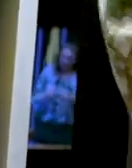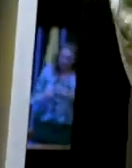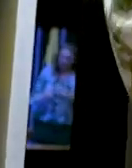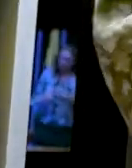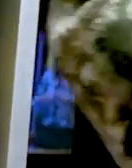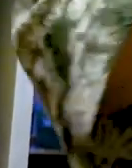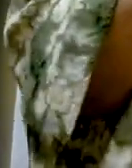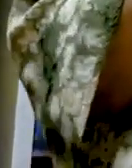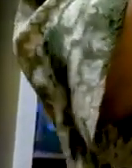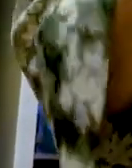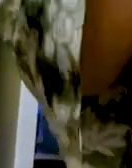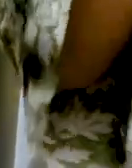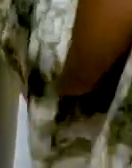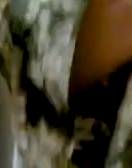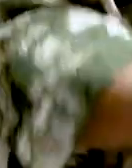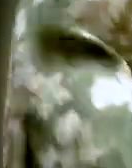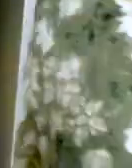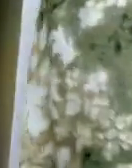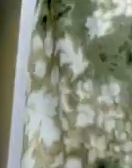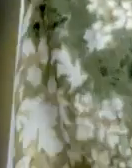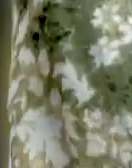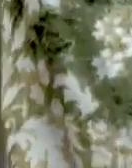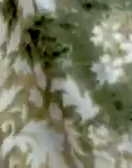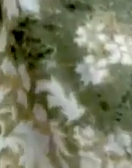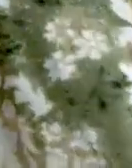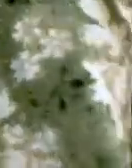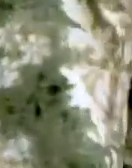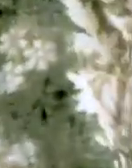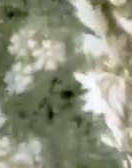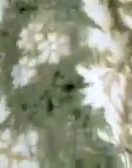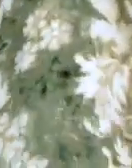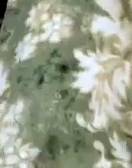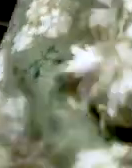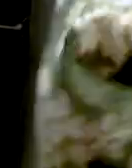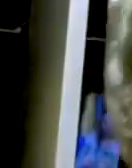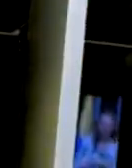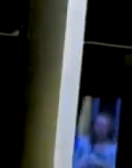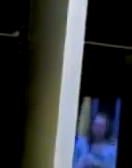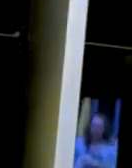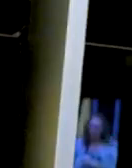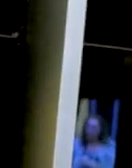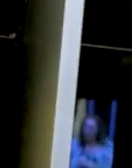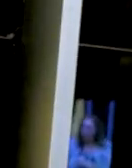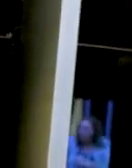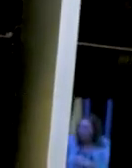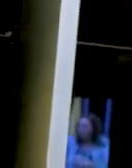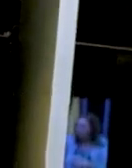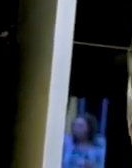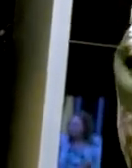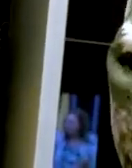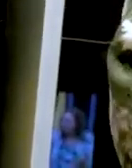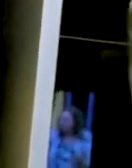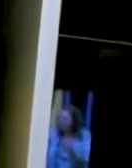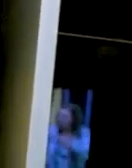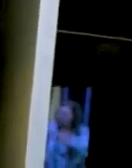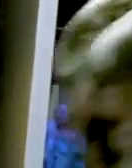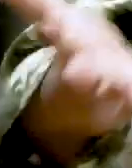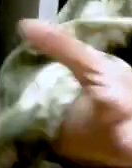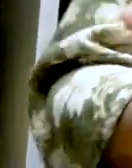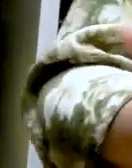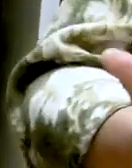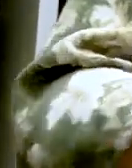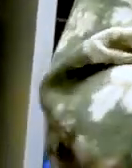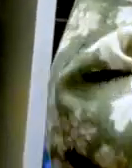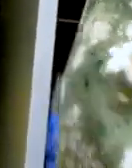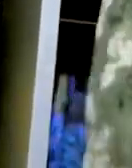que eu vou, se me colocar, fora de realçar aqui o currículo de Fernanda Montenegro, que já foi